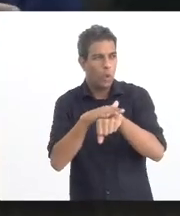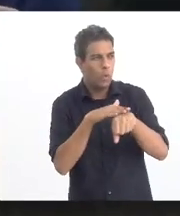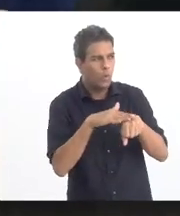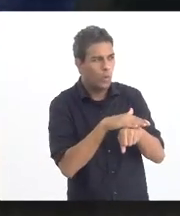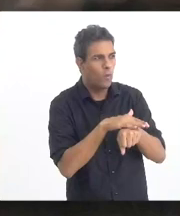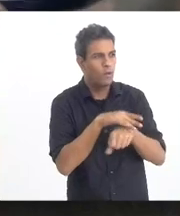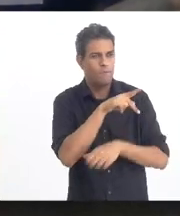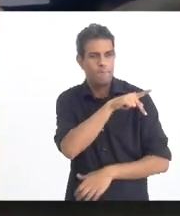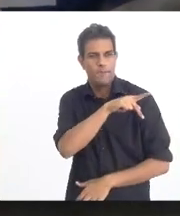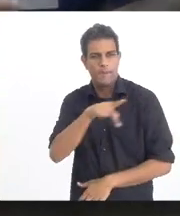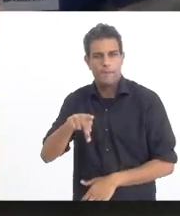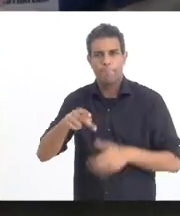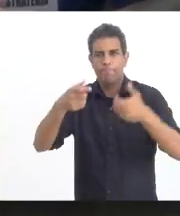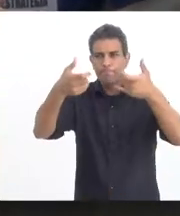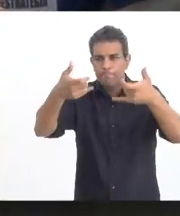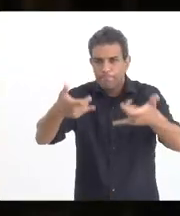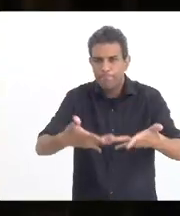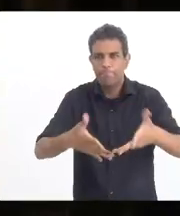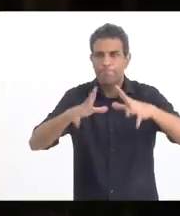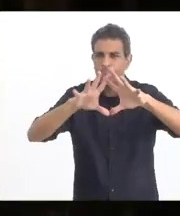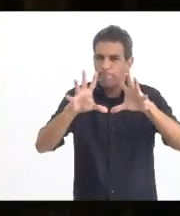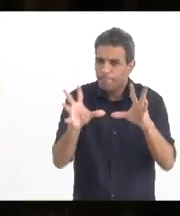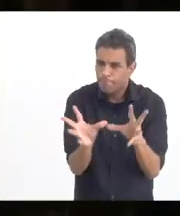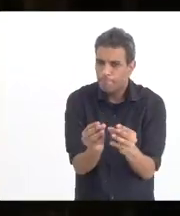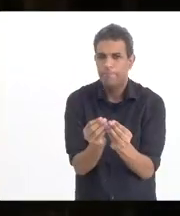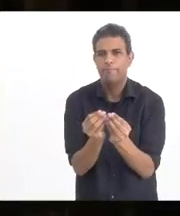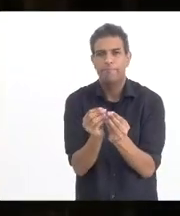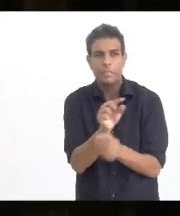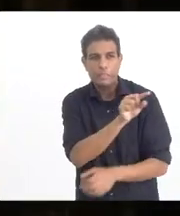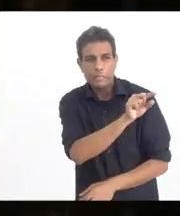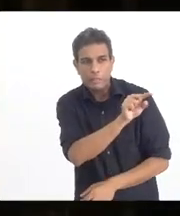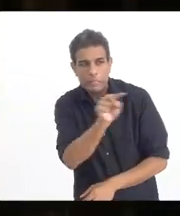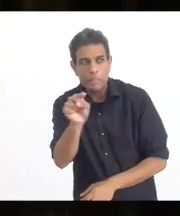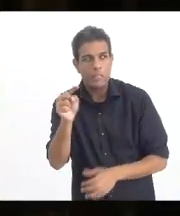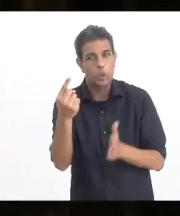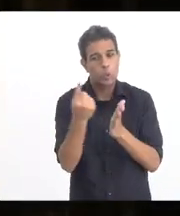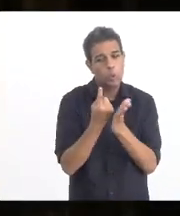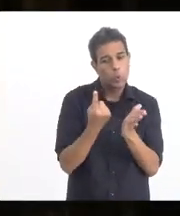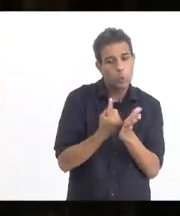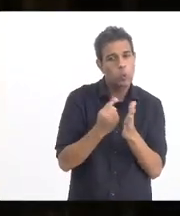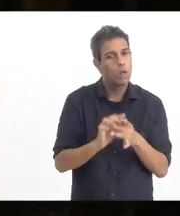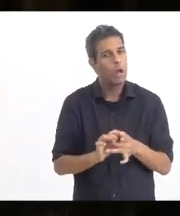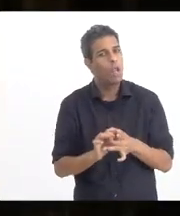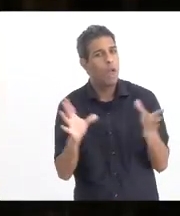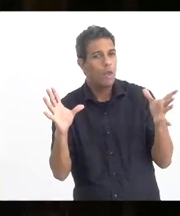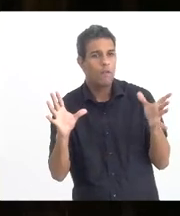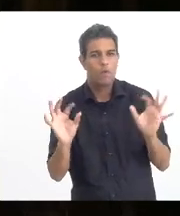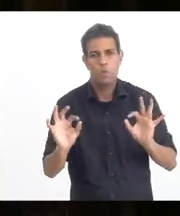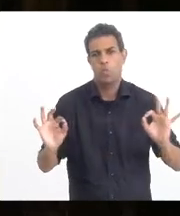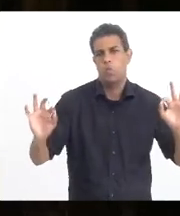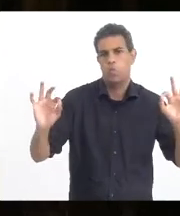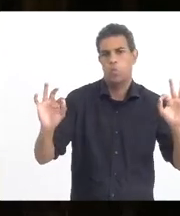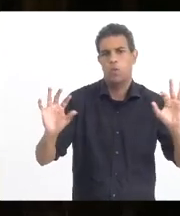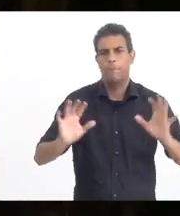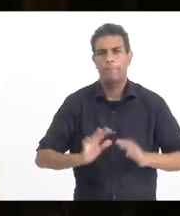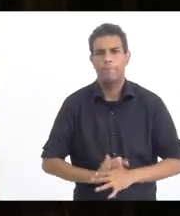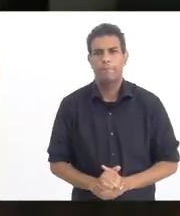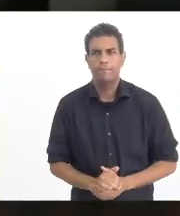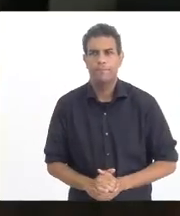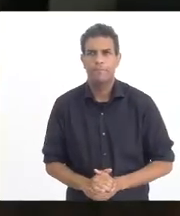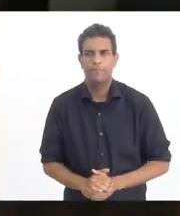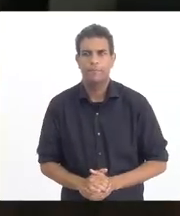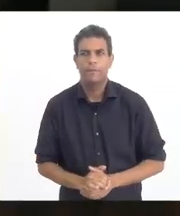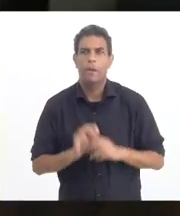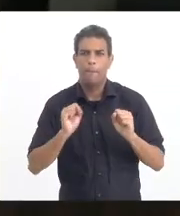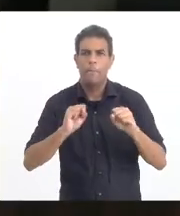Então, presidente, são esses esclarecimentos e, se alguém tiver mais alguma dúvida, o senhor autorizar? Não, não, só um minuto.